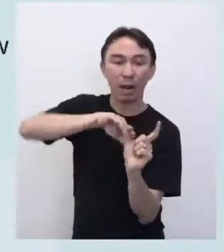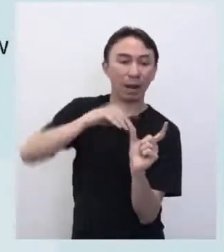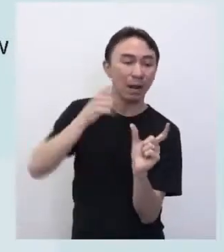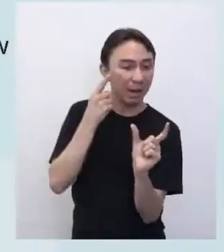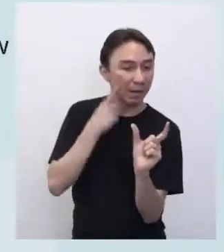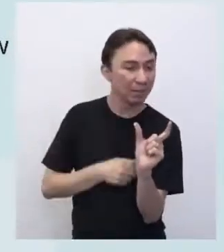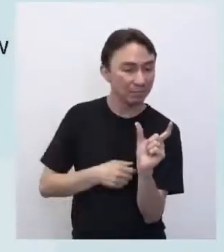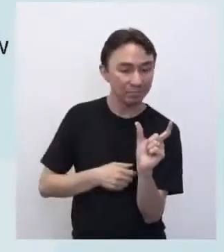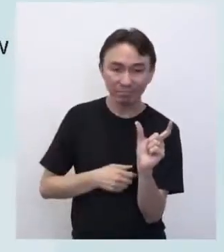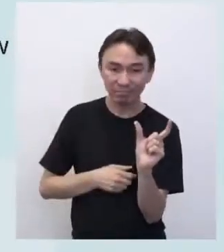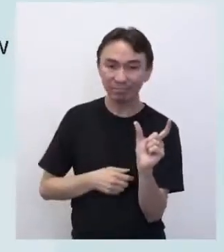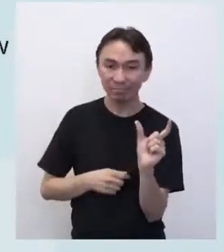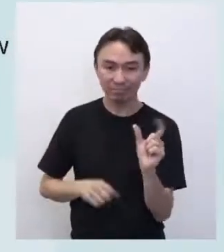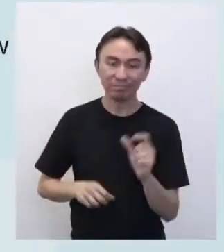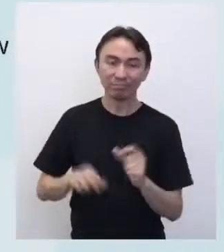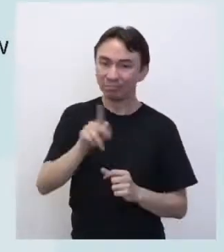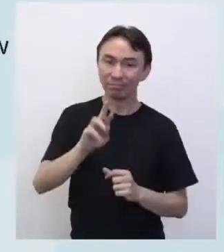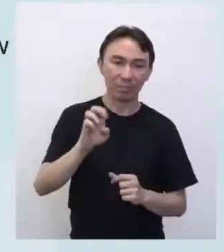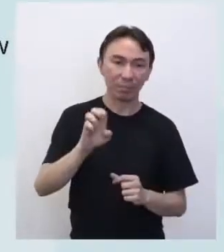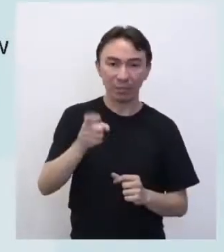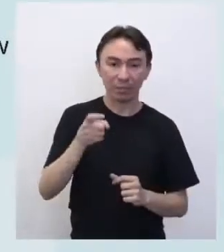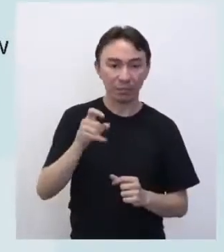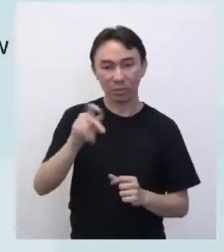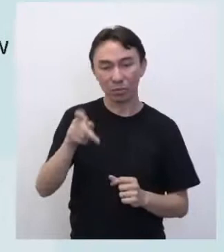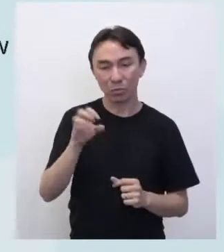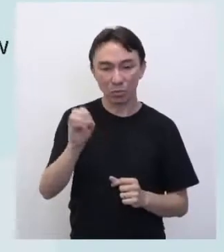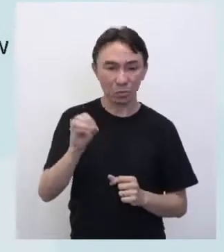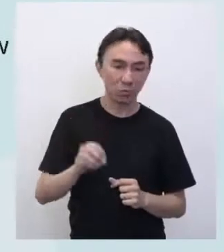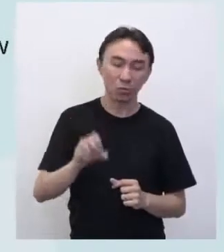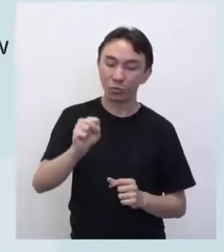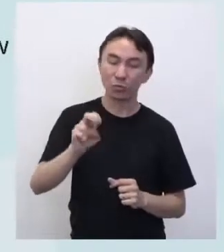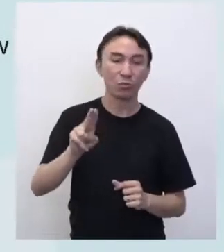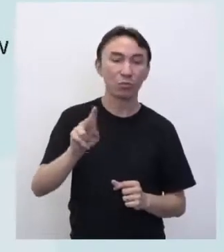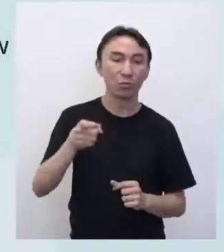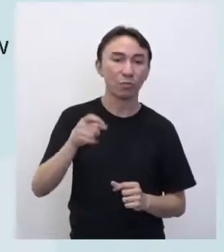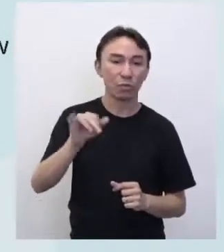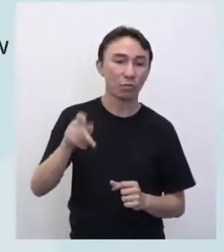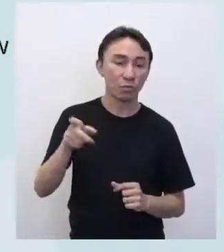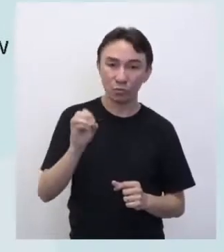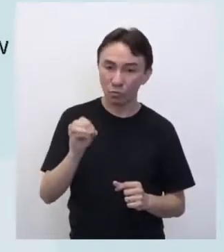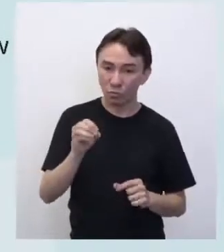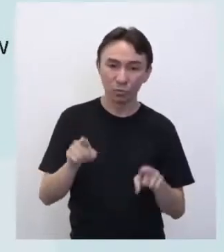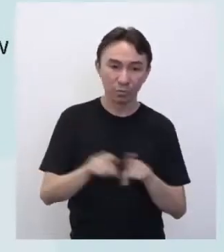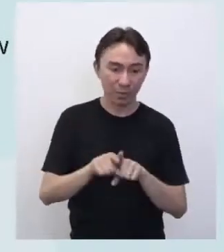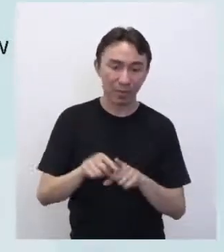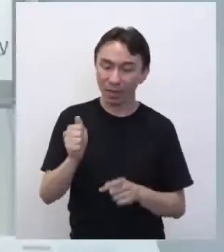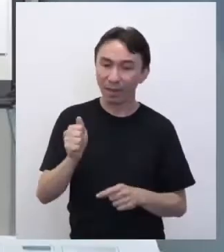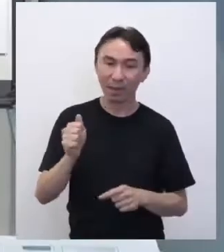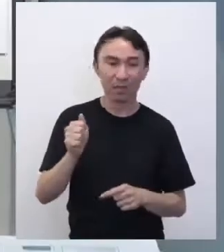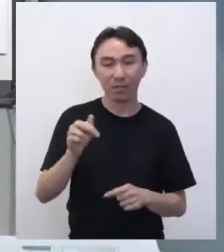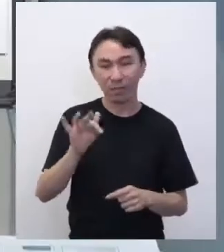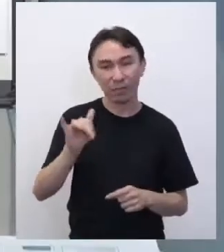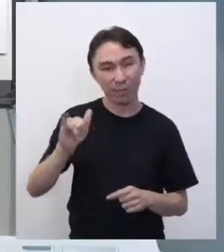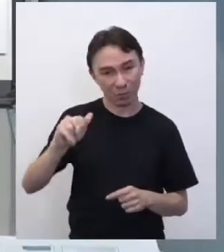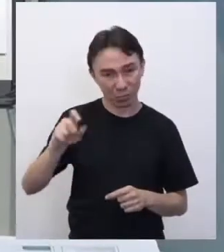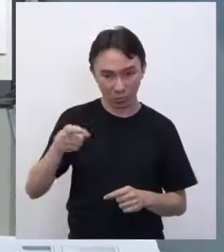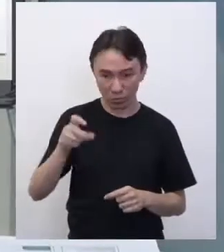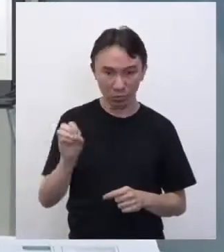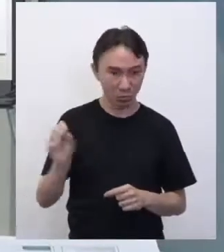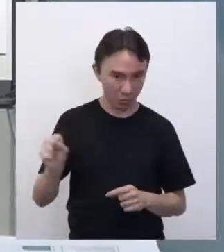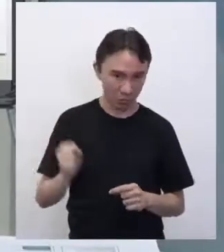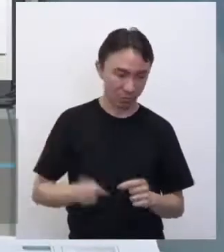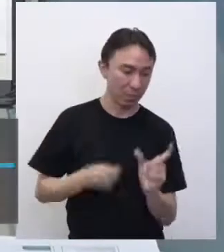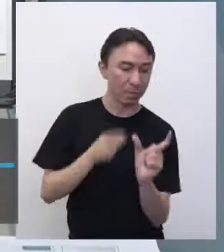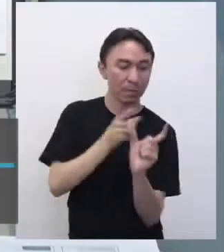os prefixos, os sufixos, os afixos para formar novas palavras. That's it. Então, foi isso que a gente viu lá